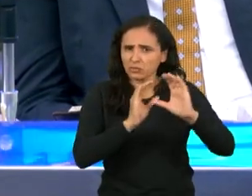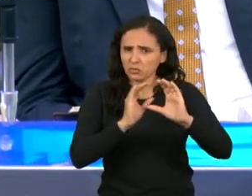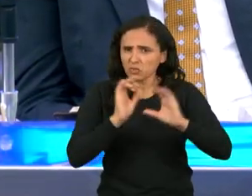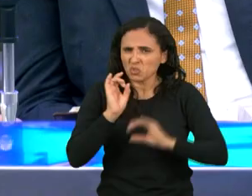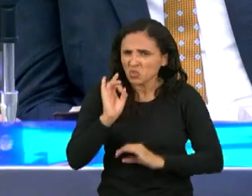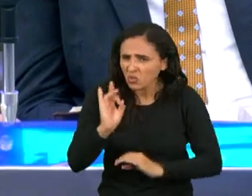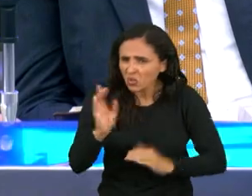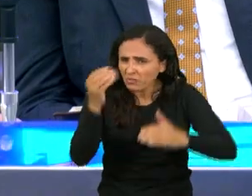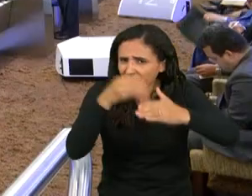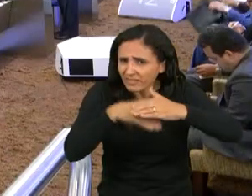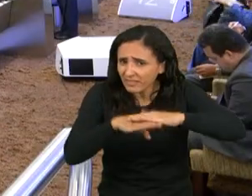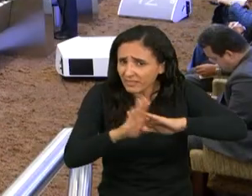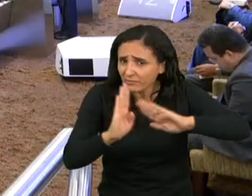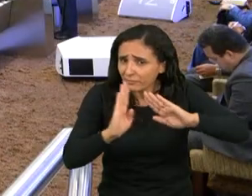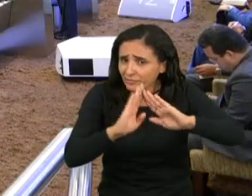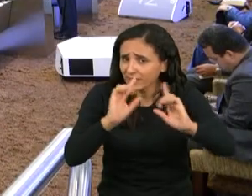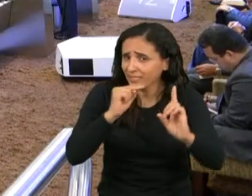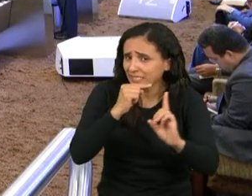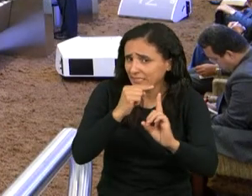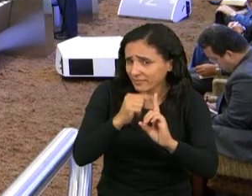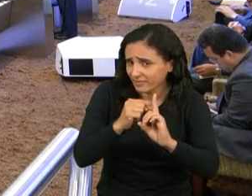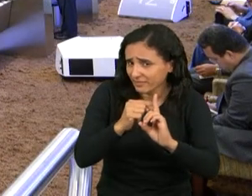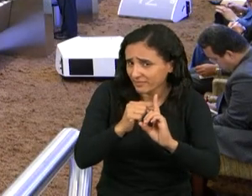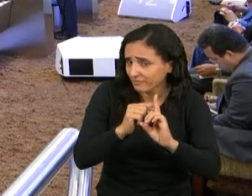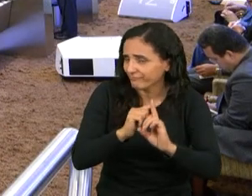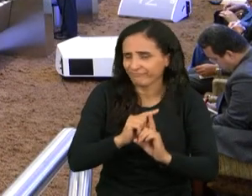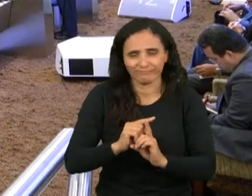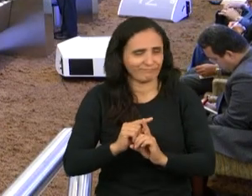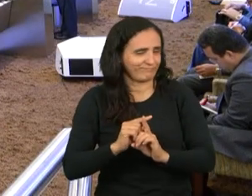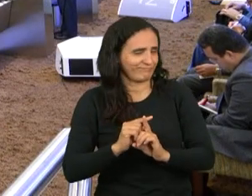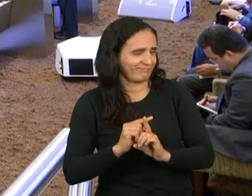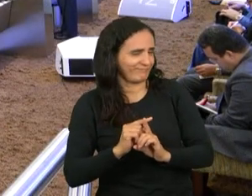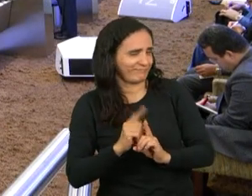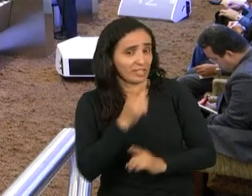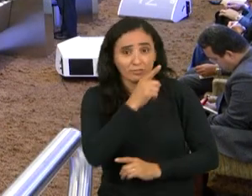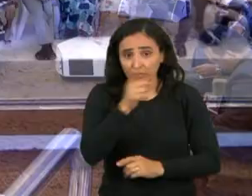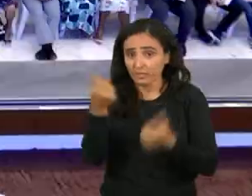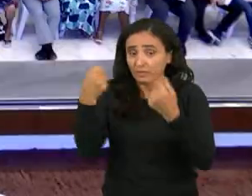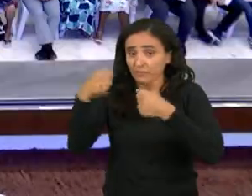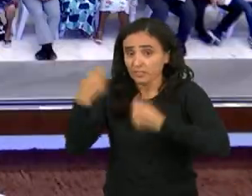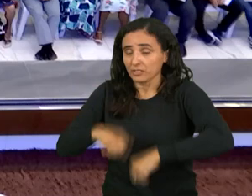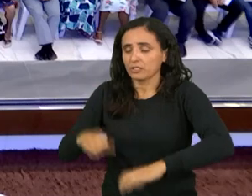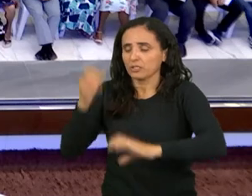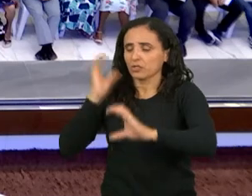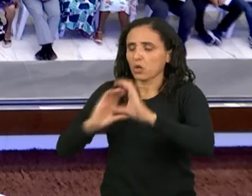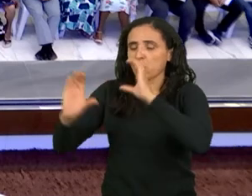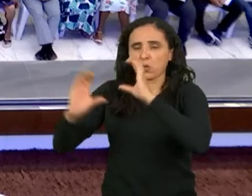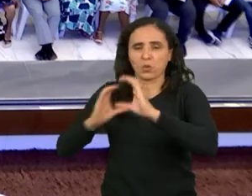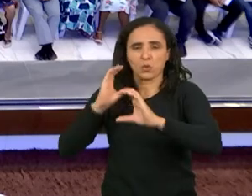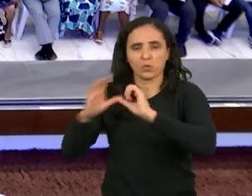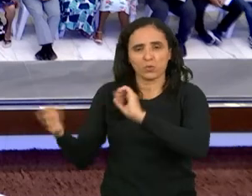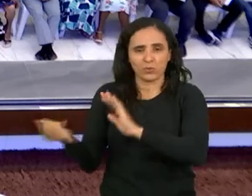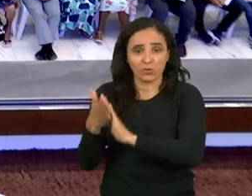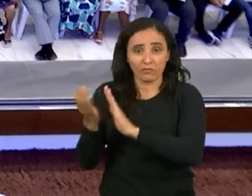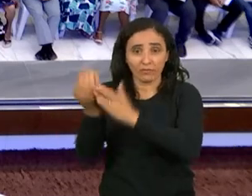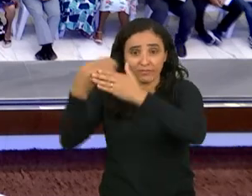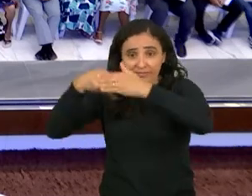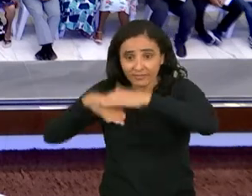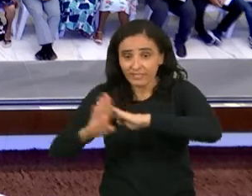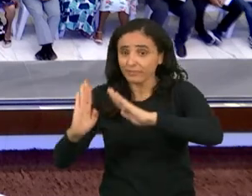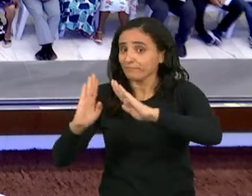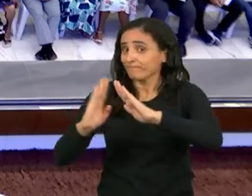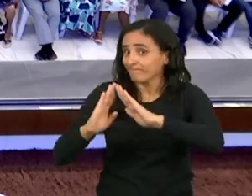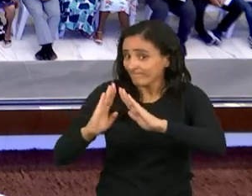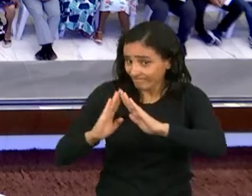no seu lar você teve começar a adorar deus no lar e vir para casa de Deus